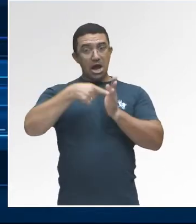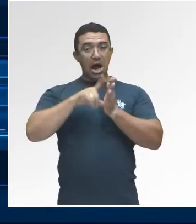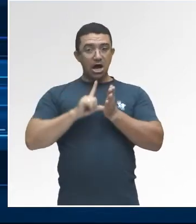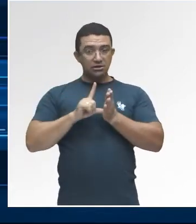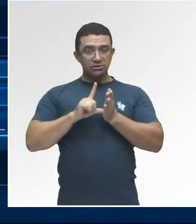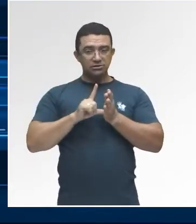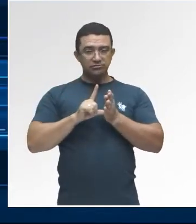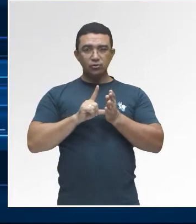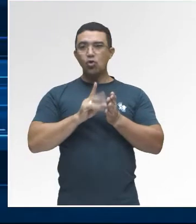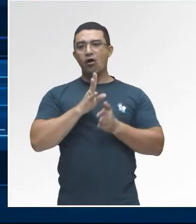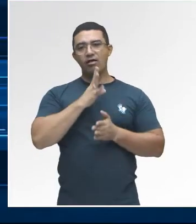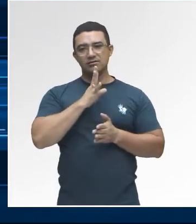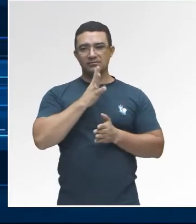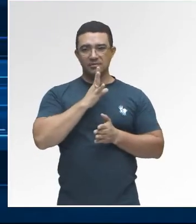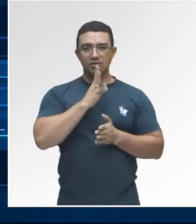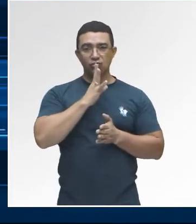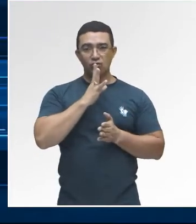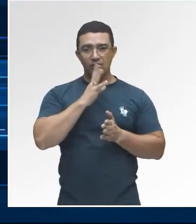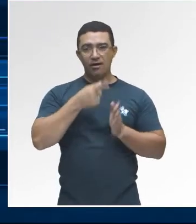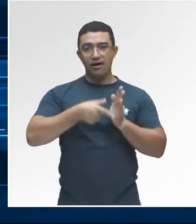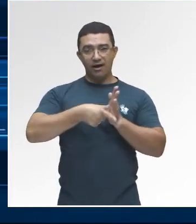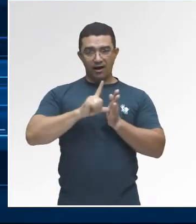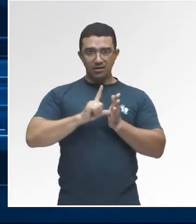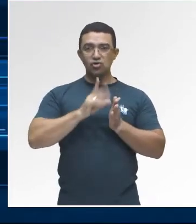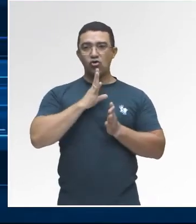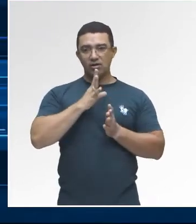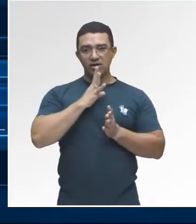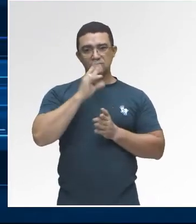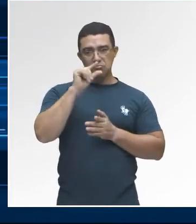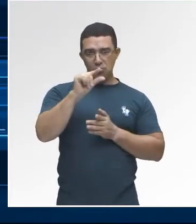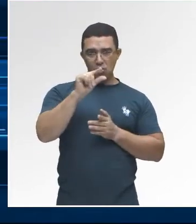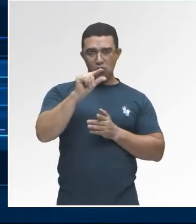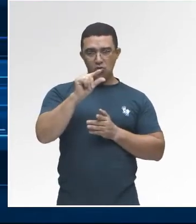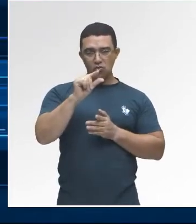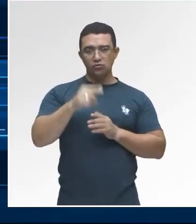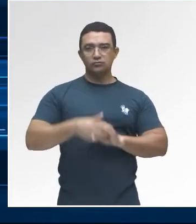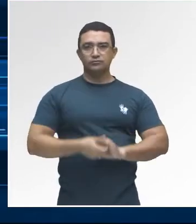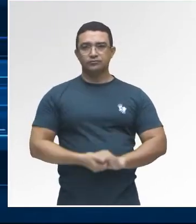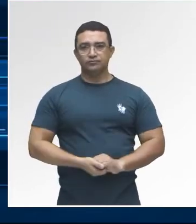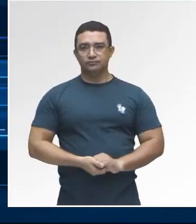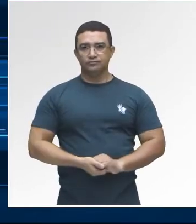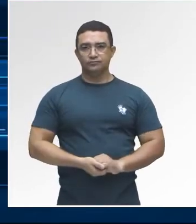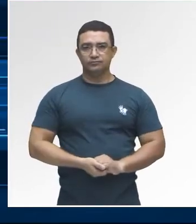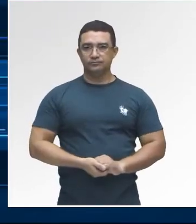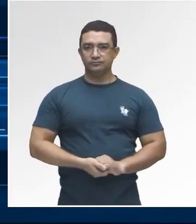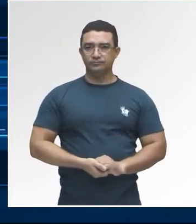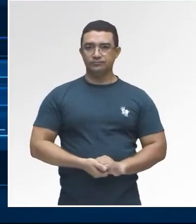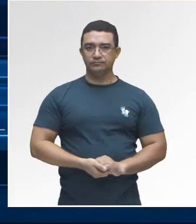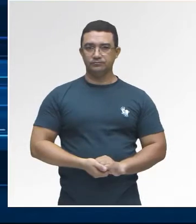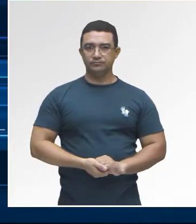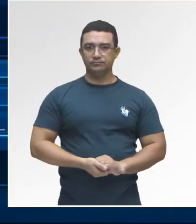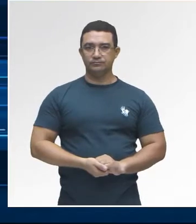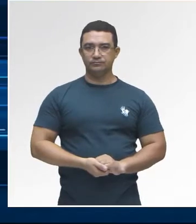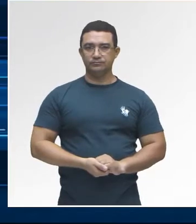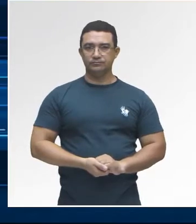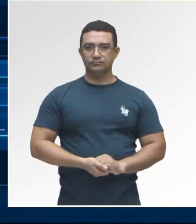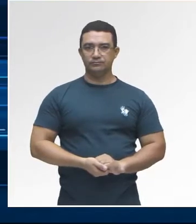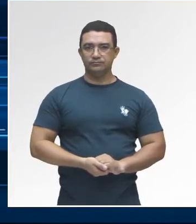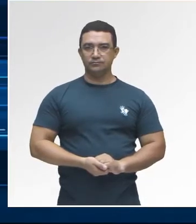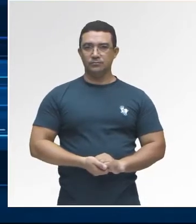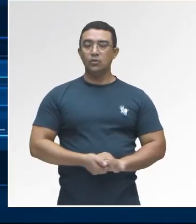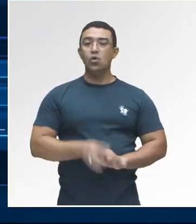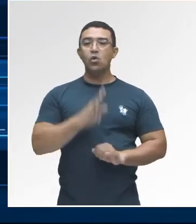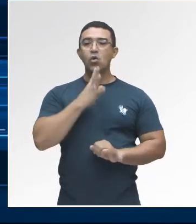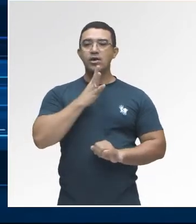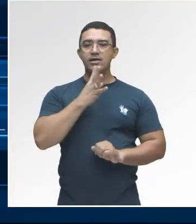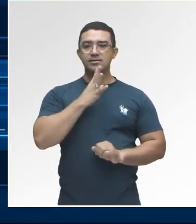prior knowledge, teacher? É um conhecimento prévio, conhecimento anterior. Um conhecimento que